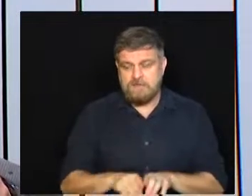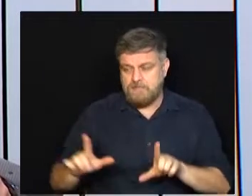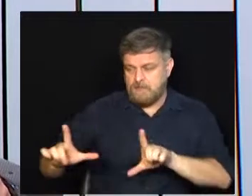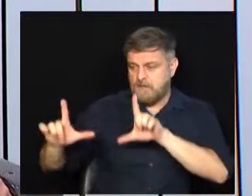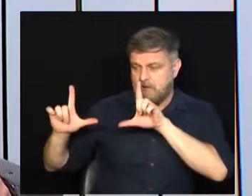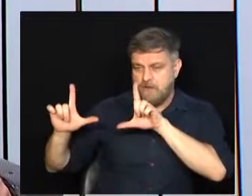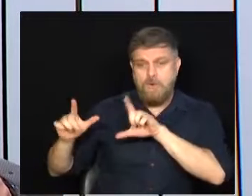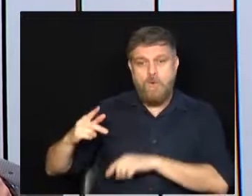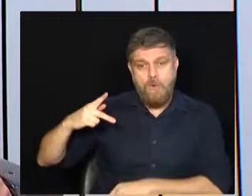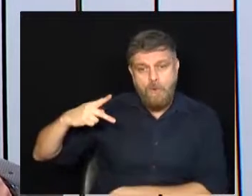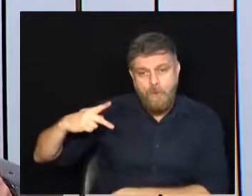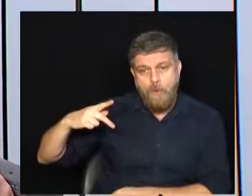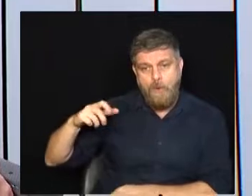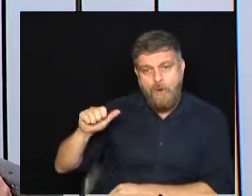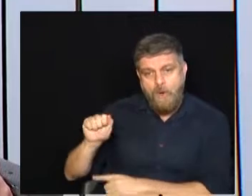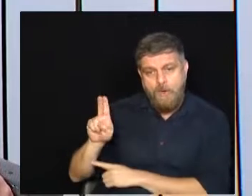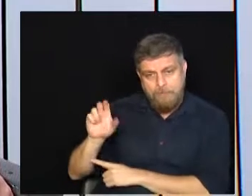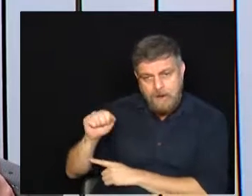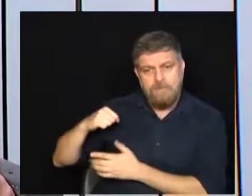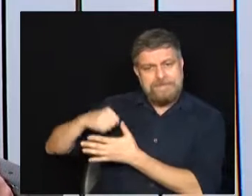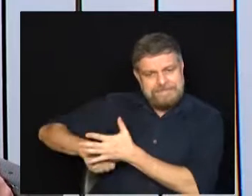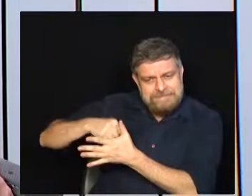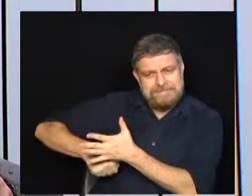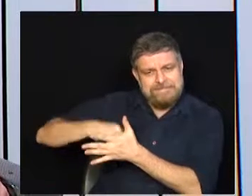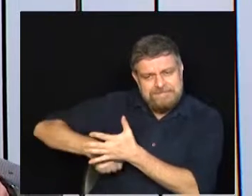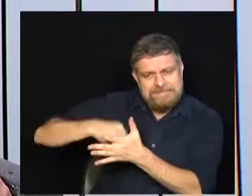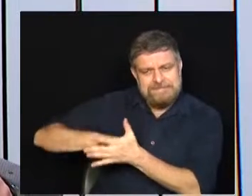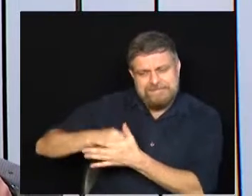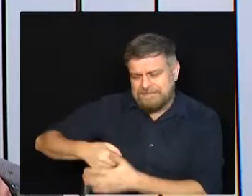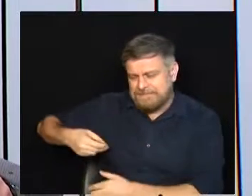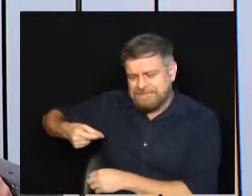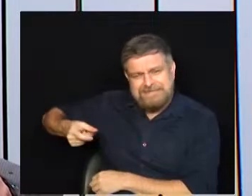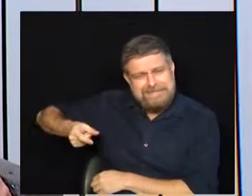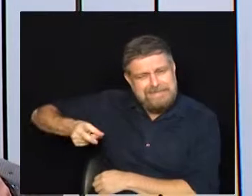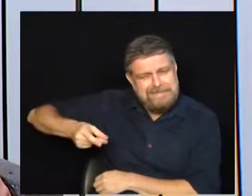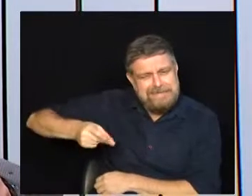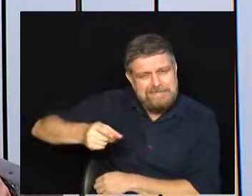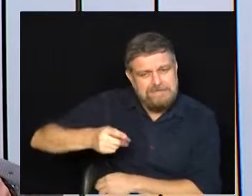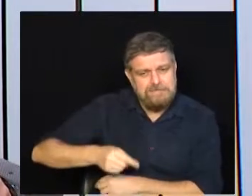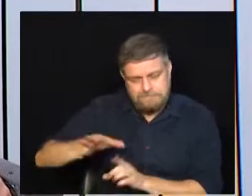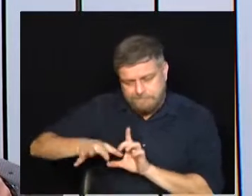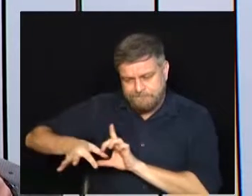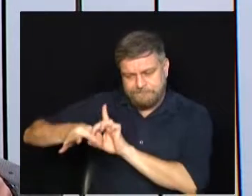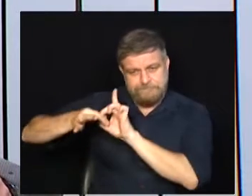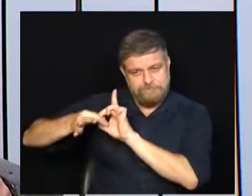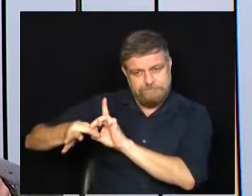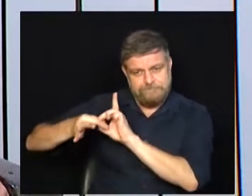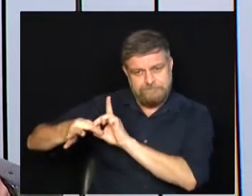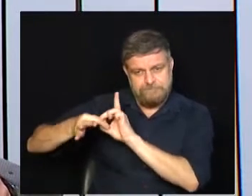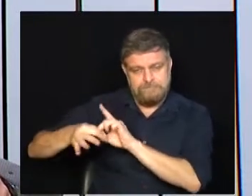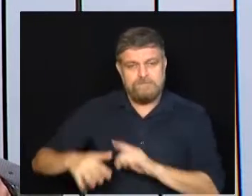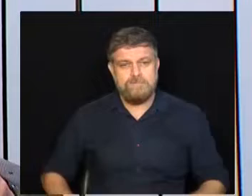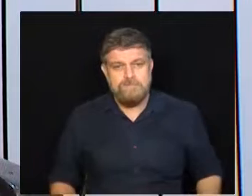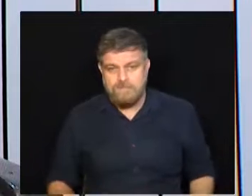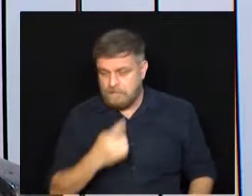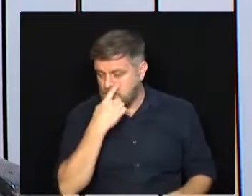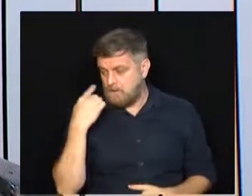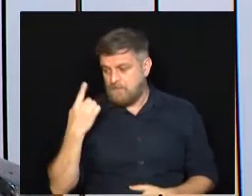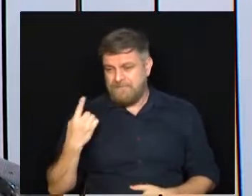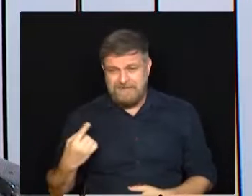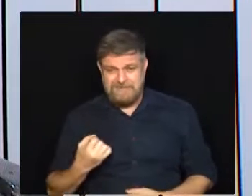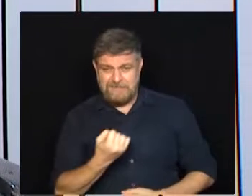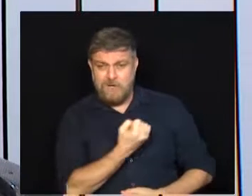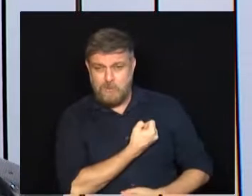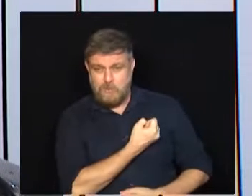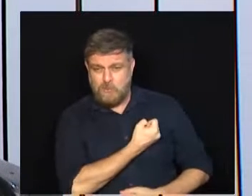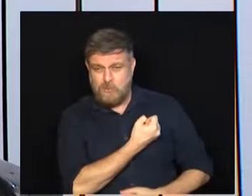aí, militante de tantos anos aí juntos, né? Mina, essa questão dos números,